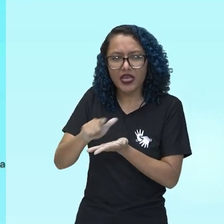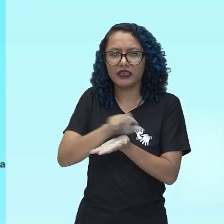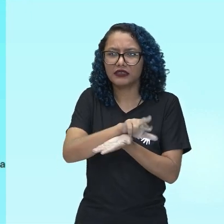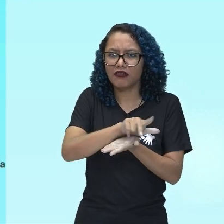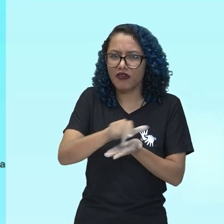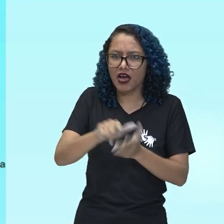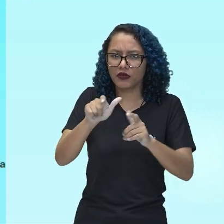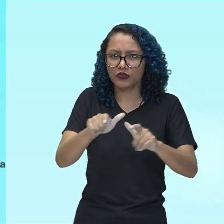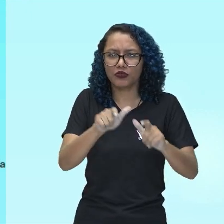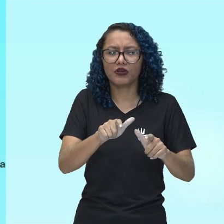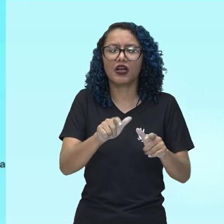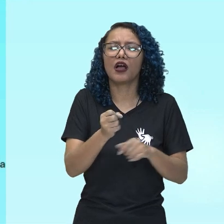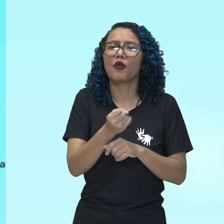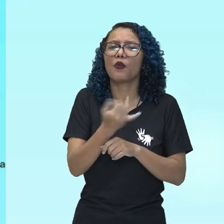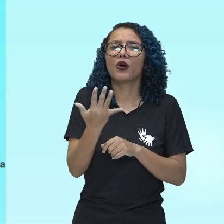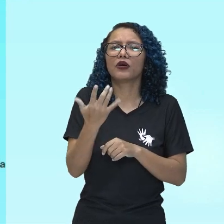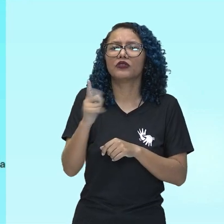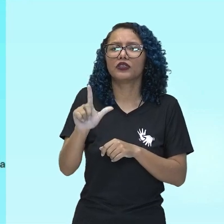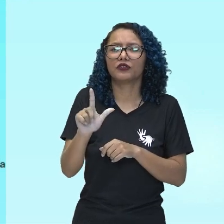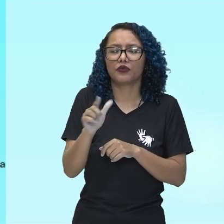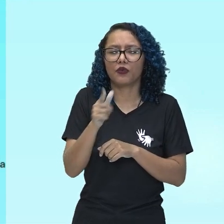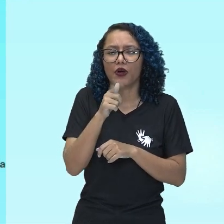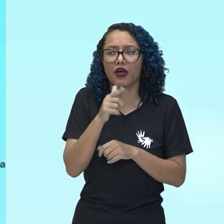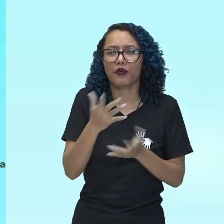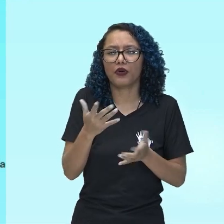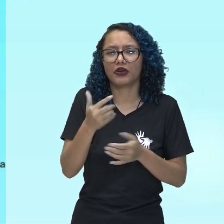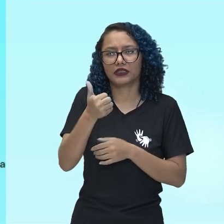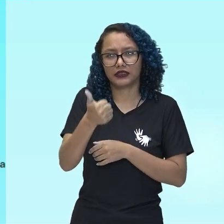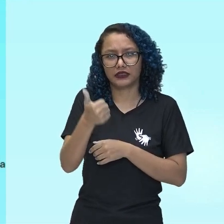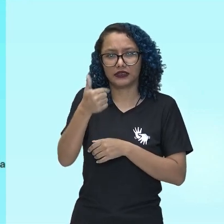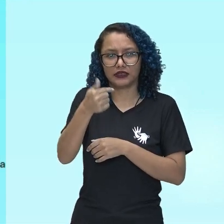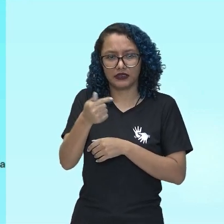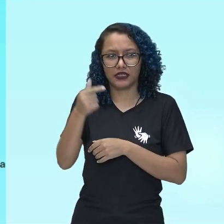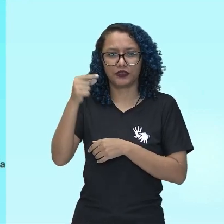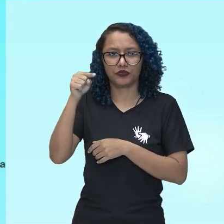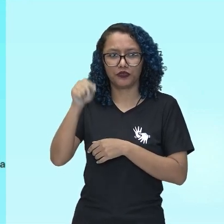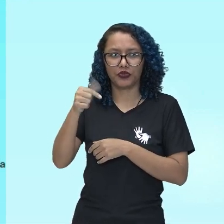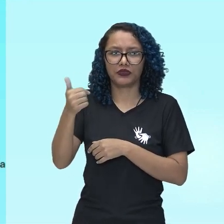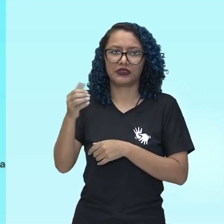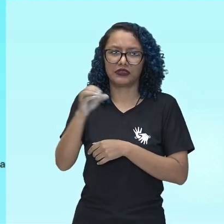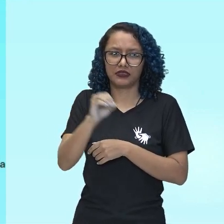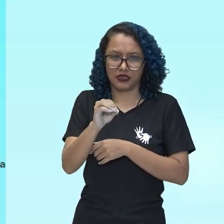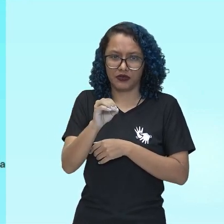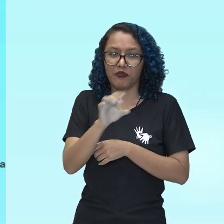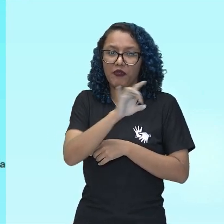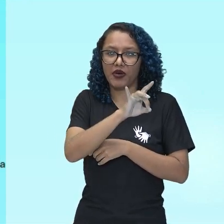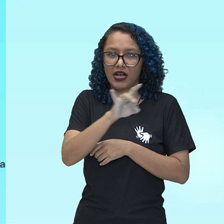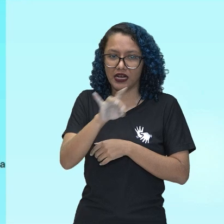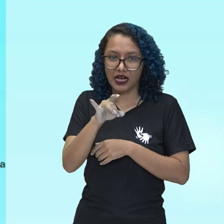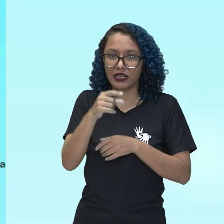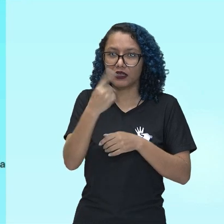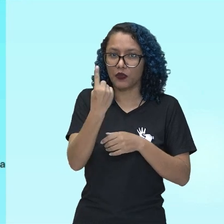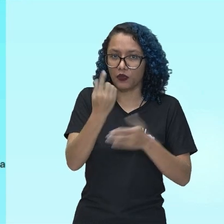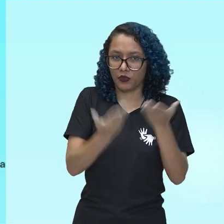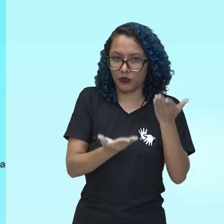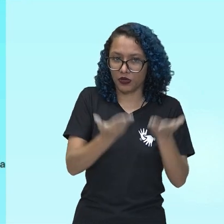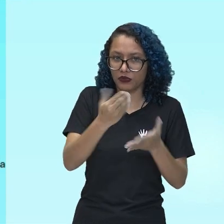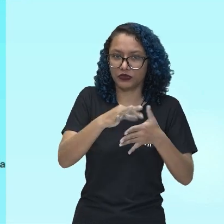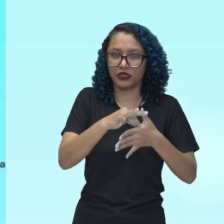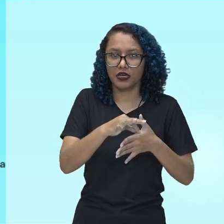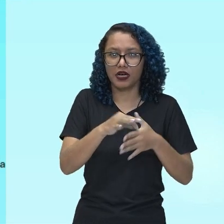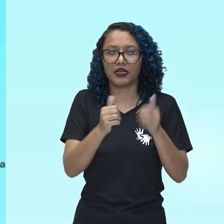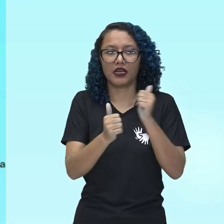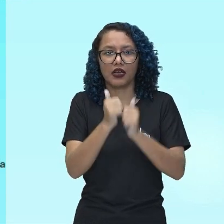17.100 litros de água por cada quilo de carne. O arroz, 2.500 quilos 1 quilo